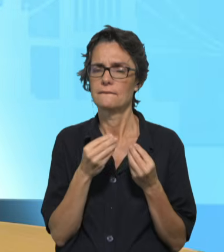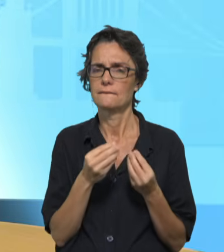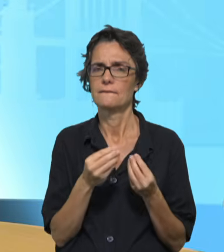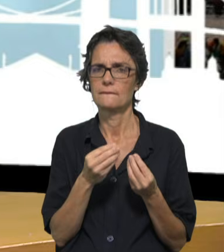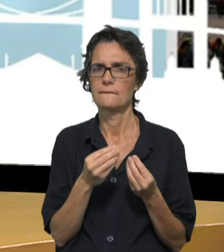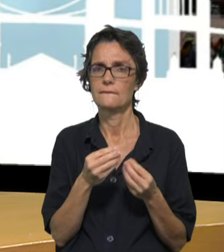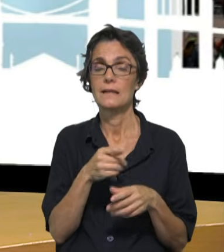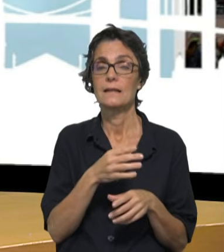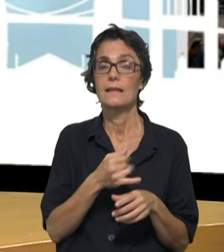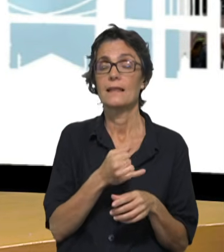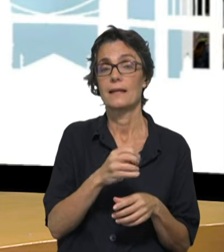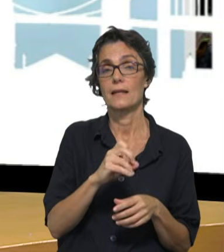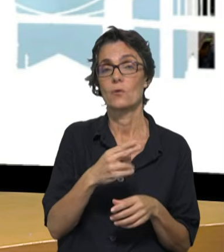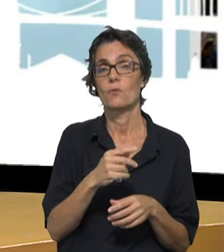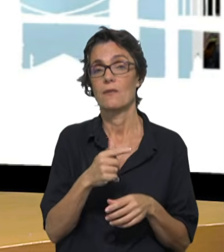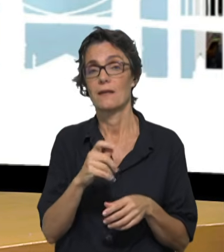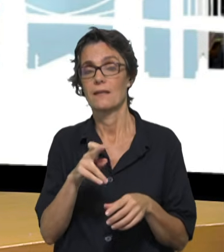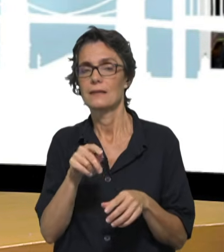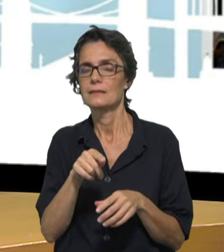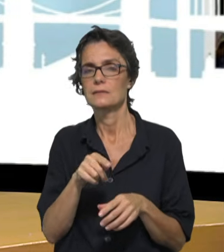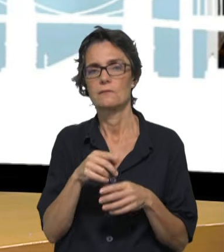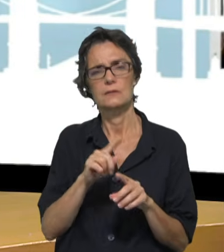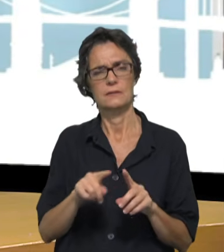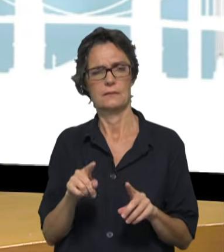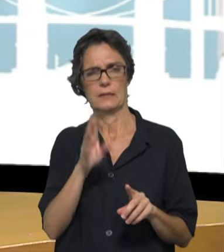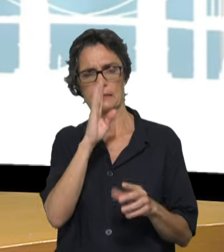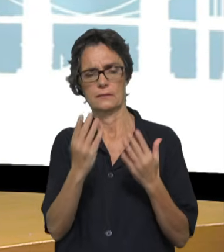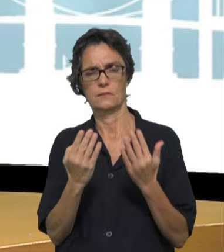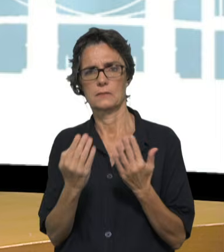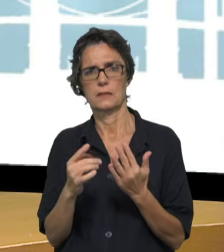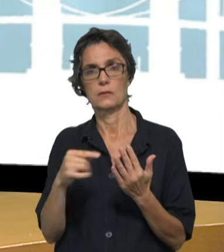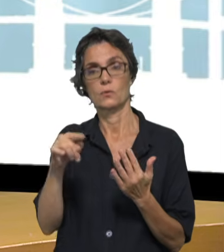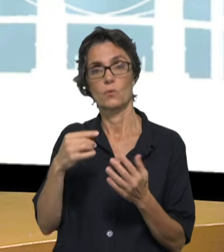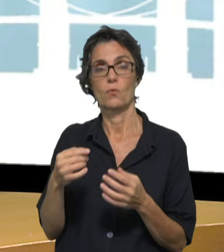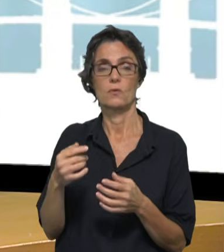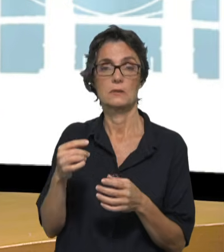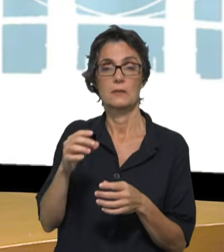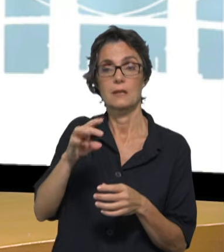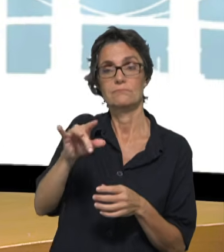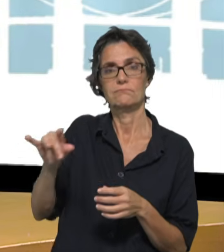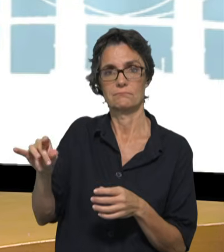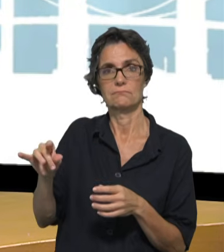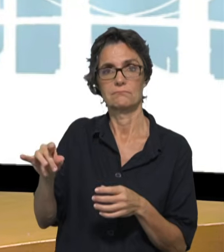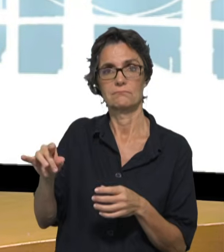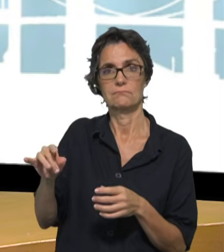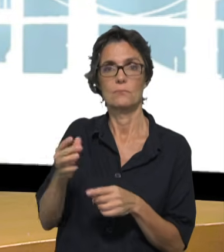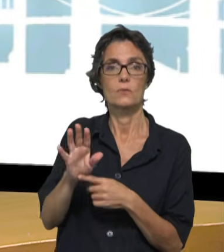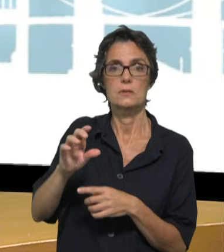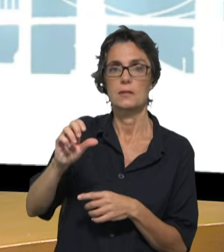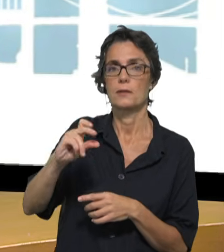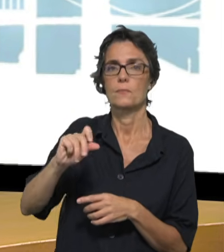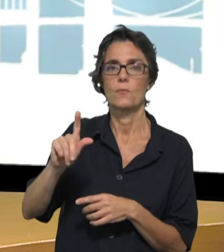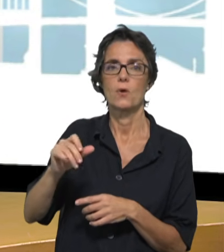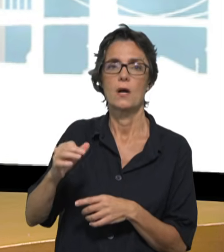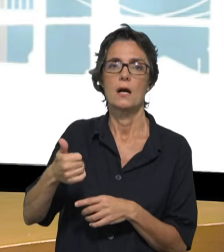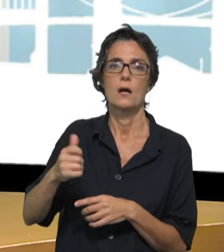da Colatra do que fazer uma semana de férias, por exemplo, em Albufeira ou em Quarteira. E eu gosto muito de Albufeira e de Quarteira,